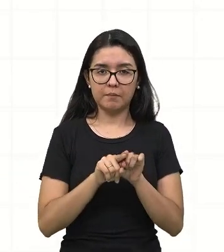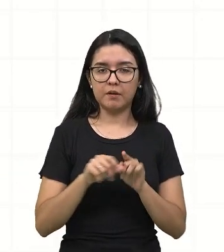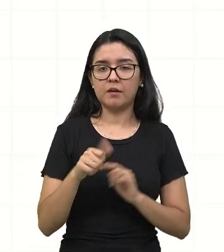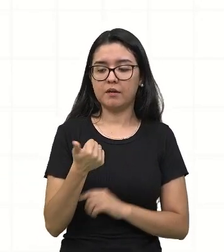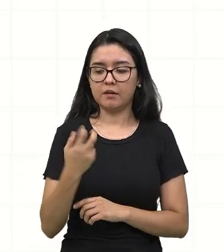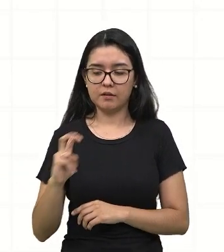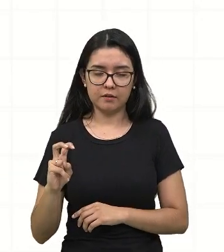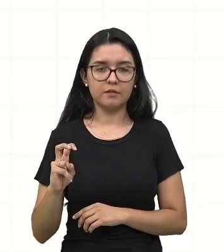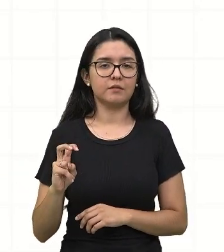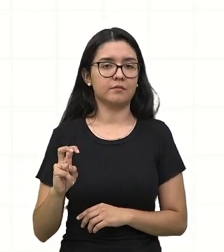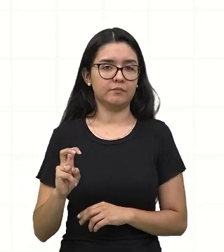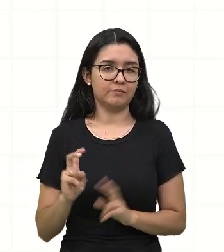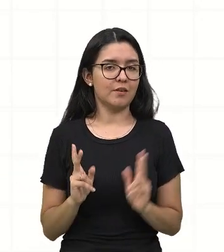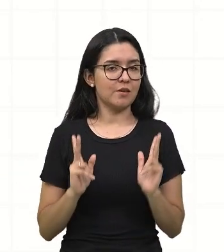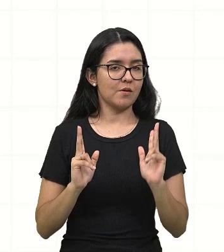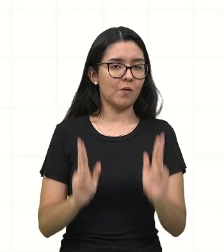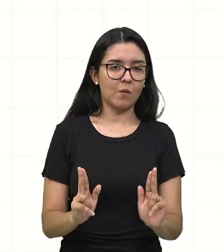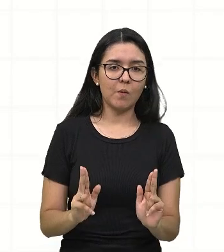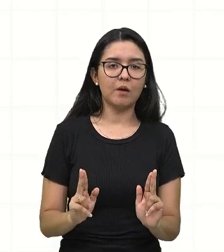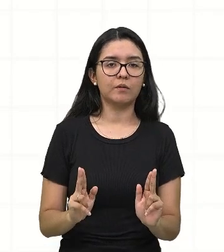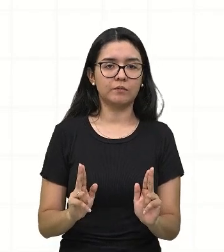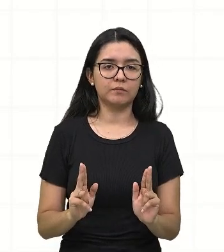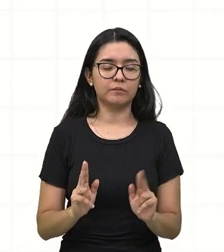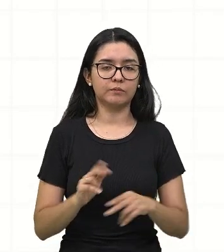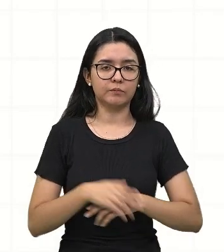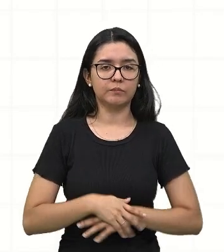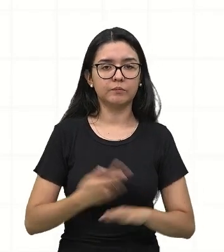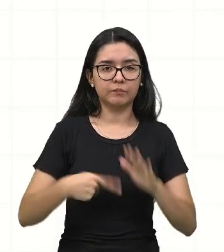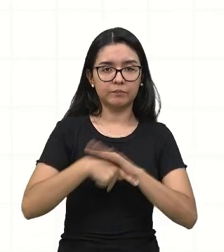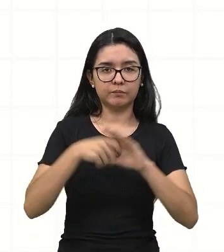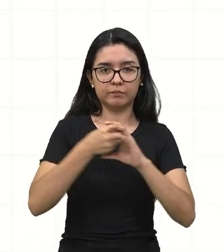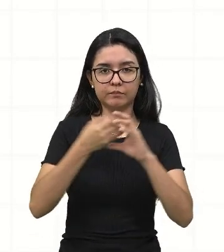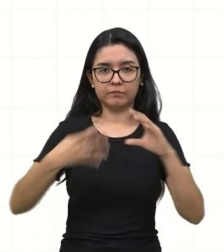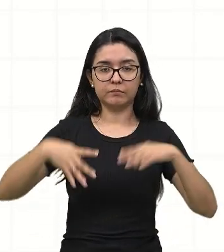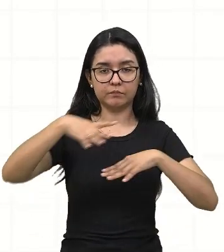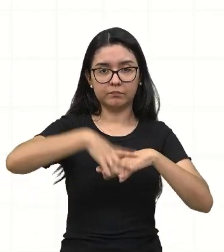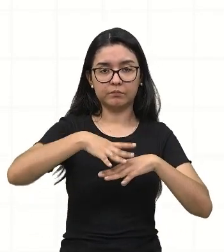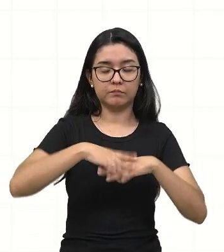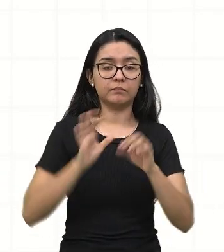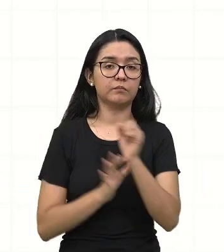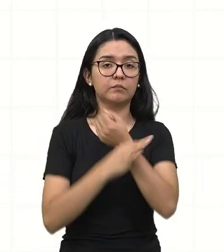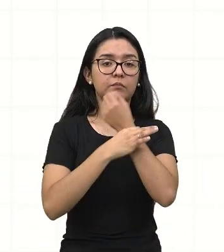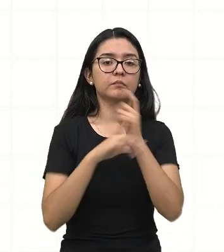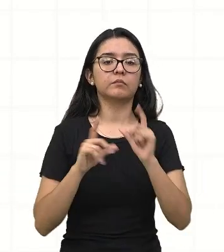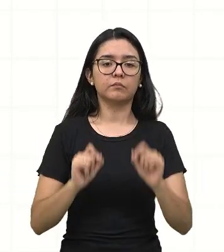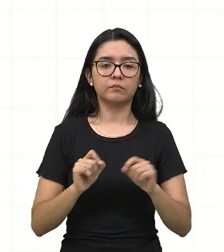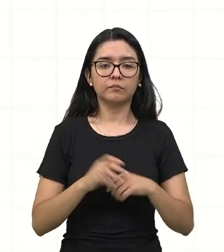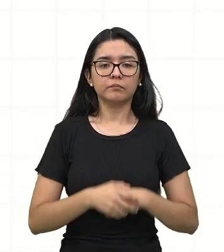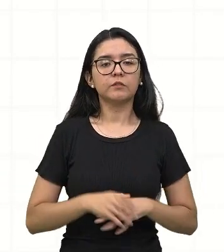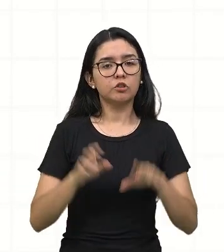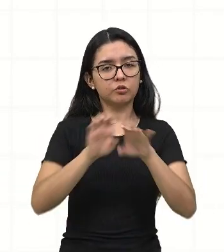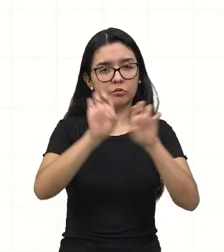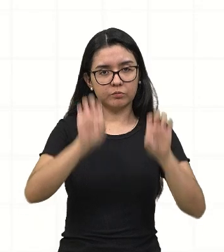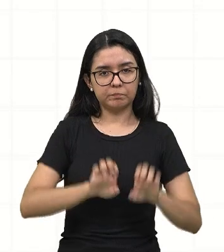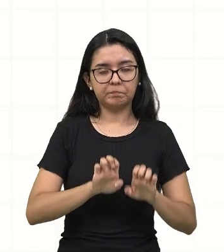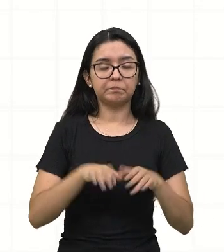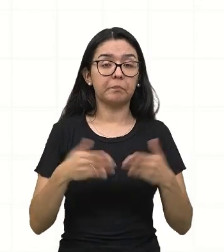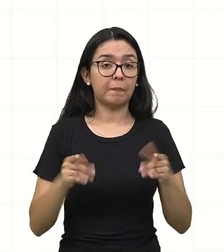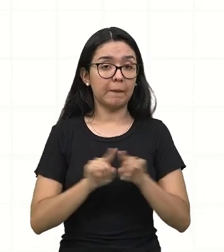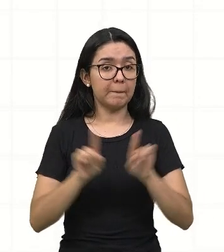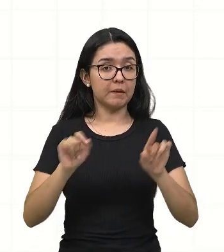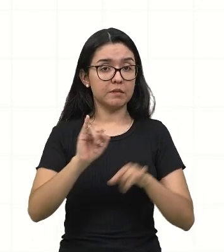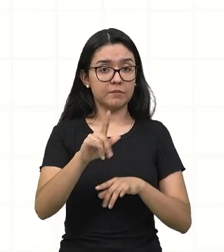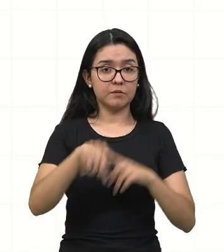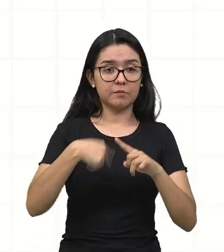vamos ficar com 15. Isso é uma propriedade matemática, que garante essas condições. Mas se você